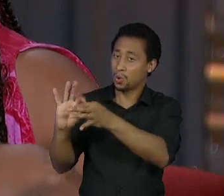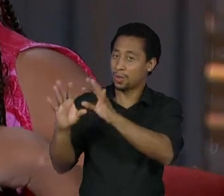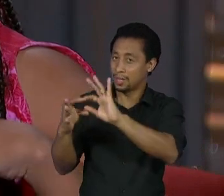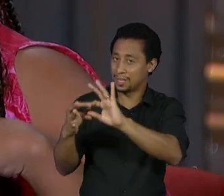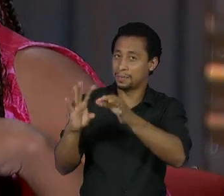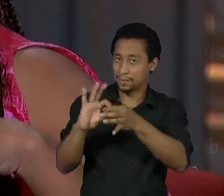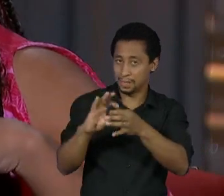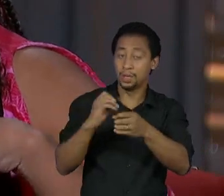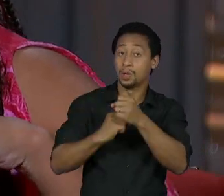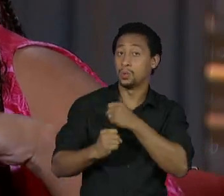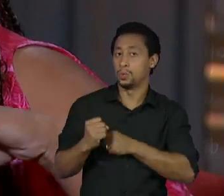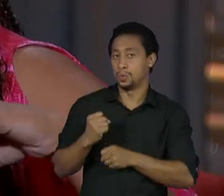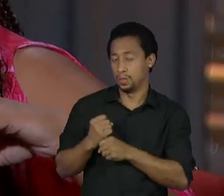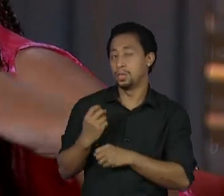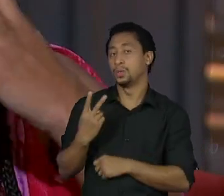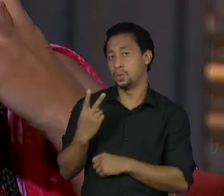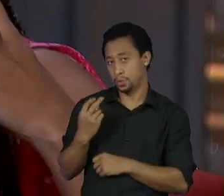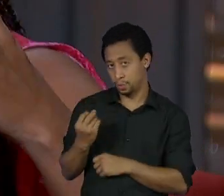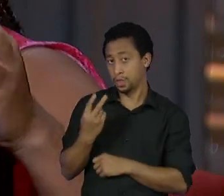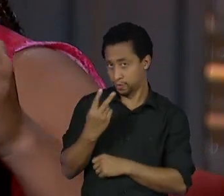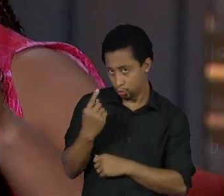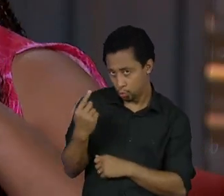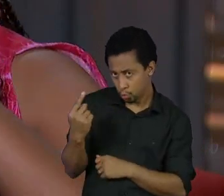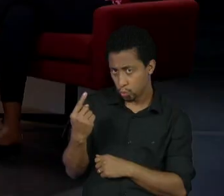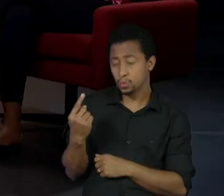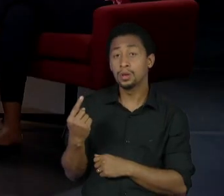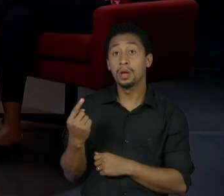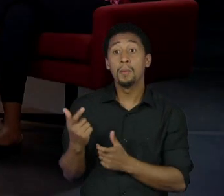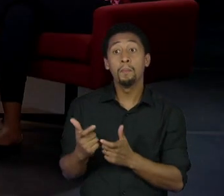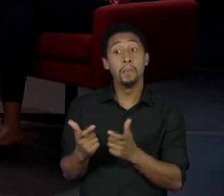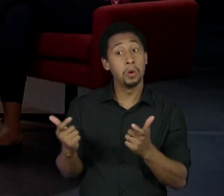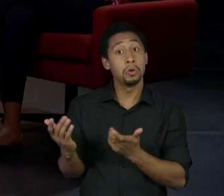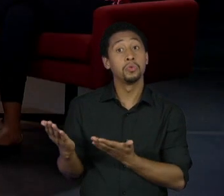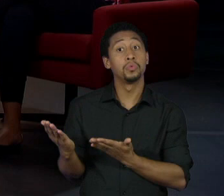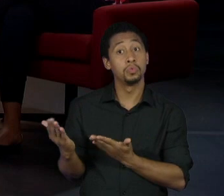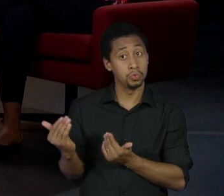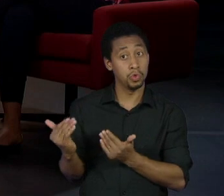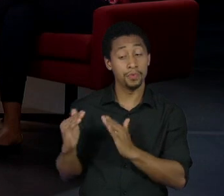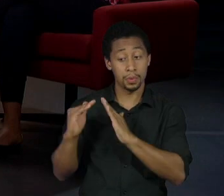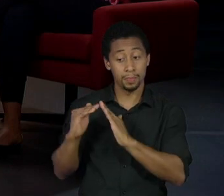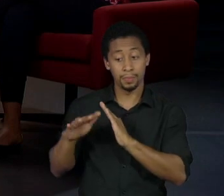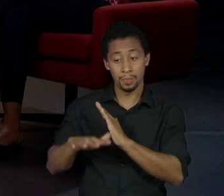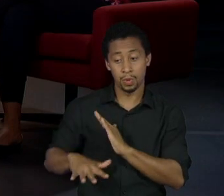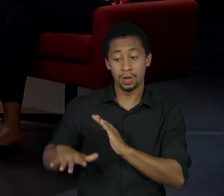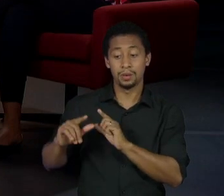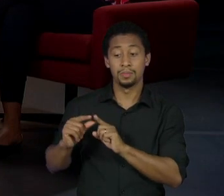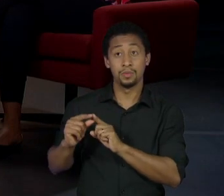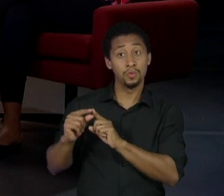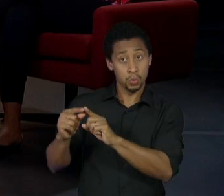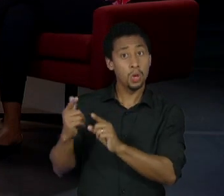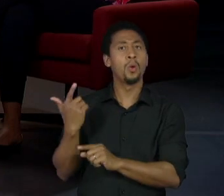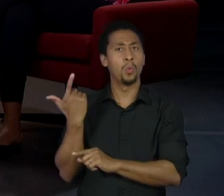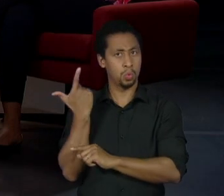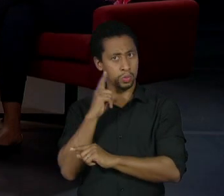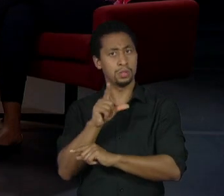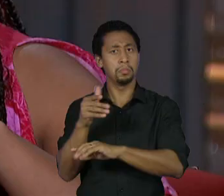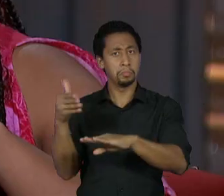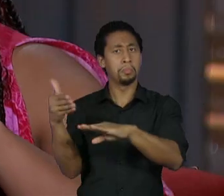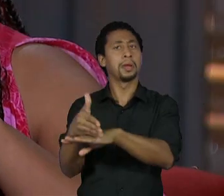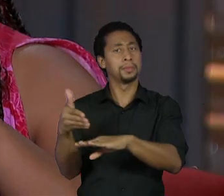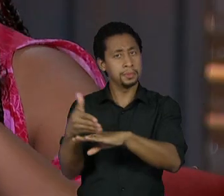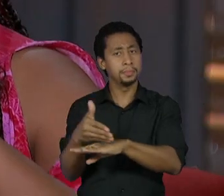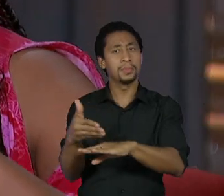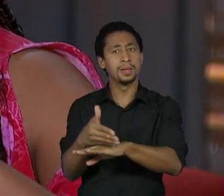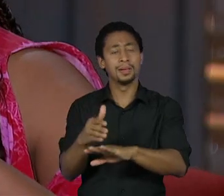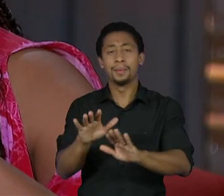passado, e a forma como vários jovens periféricos, inclusive, conseguiram estar nesses espaços. Só